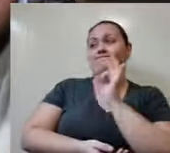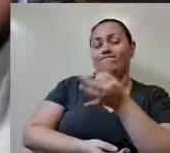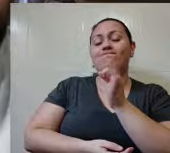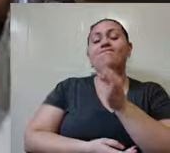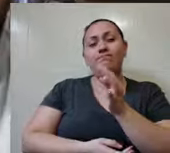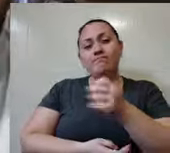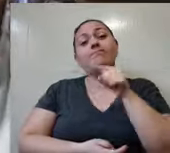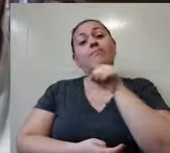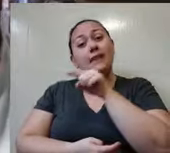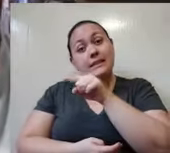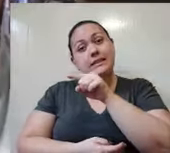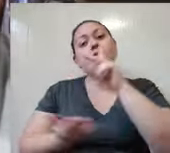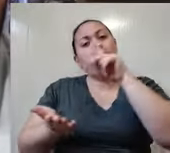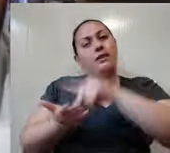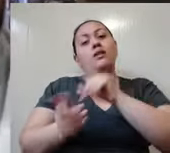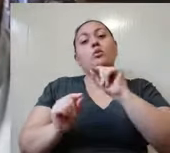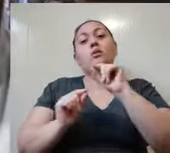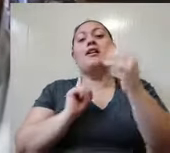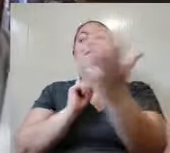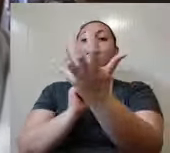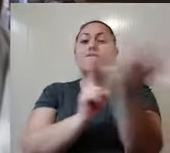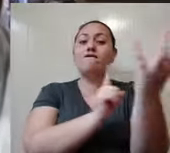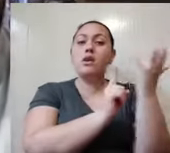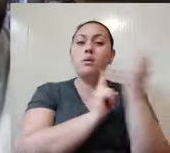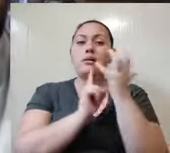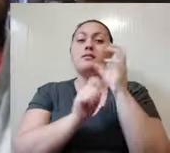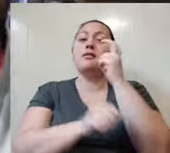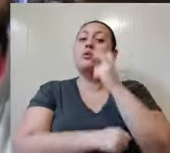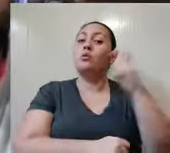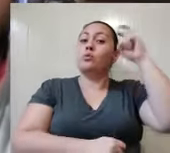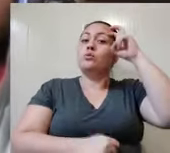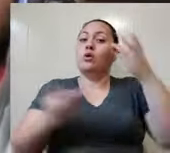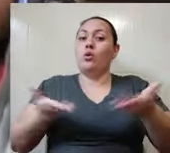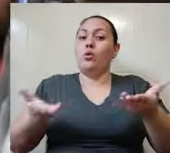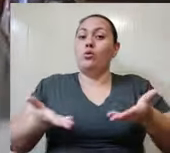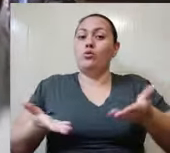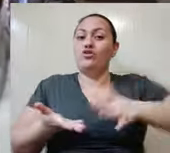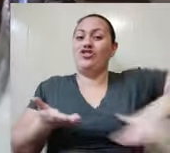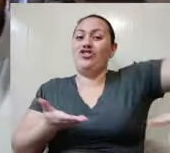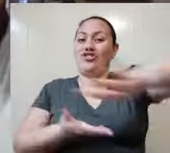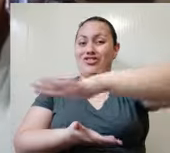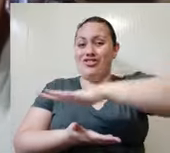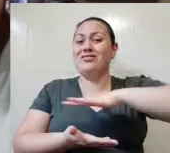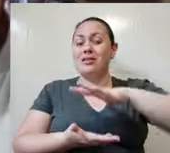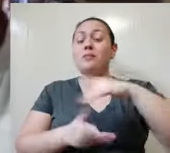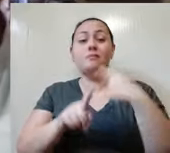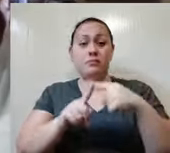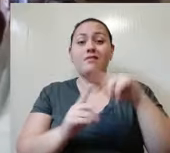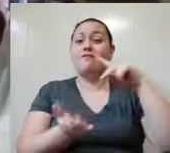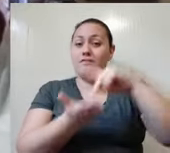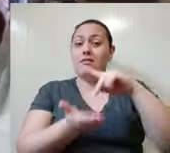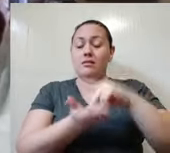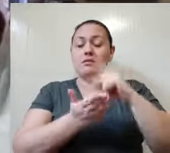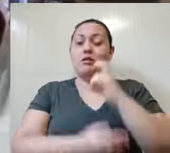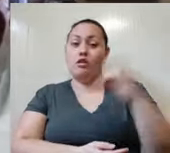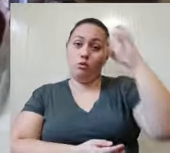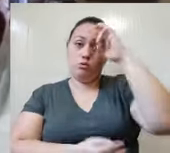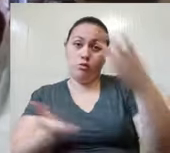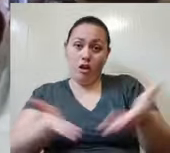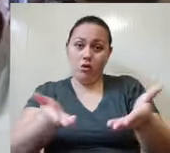de certa forma, acaba sendo influenciado pela cultura que a gente está inserido hoje. Porque, querendo ou não, a gente vive numa